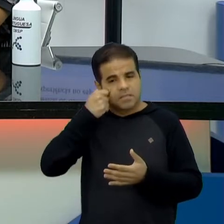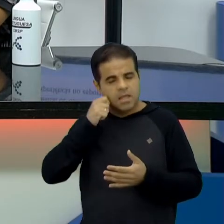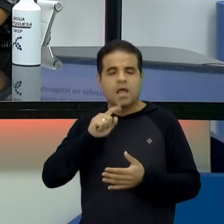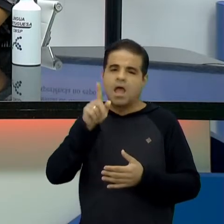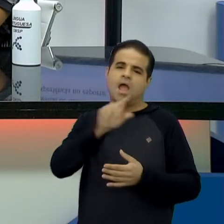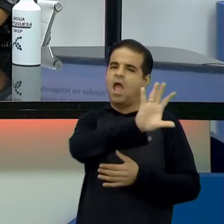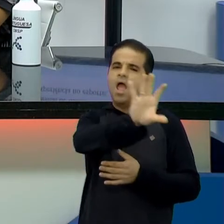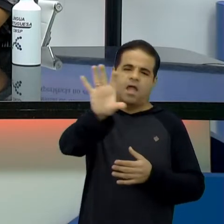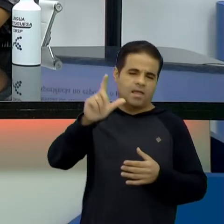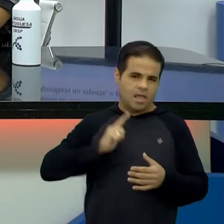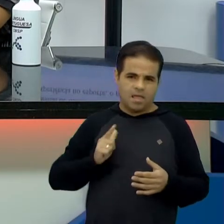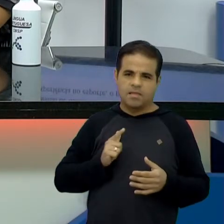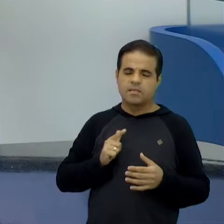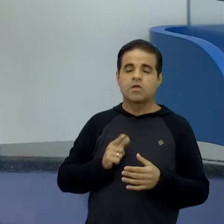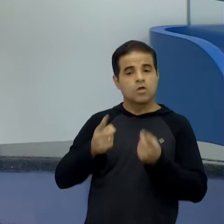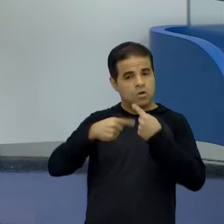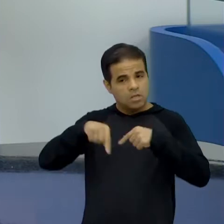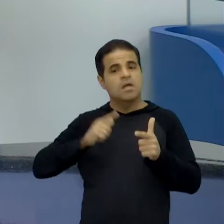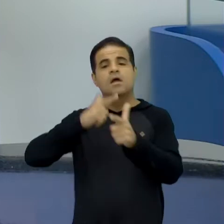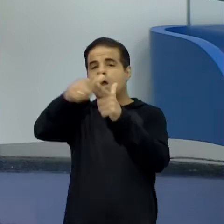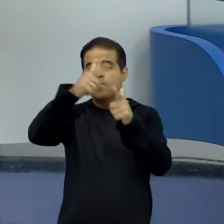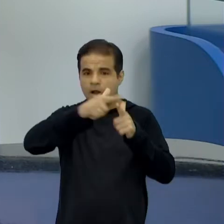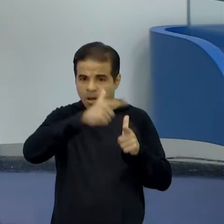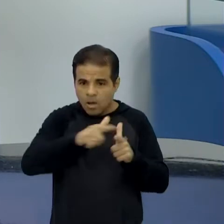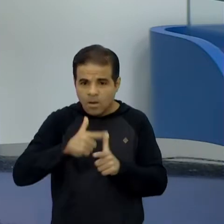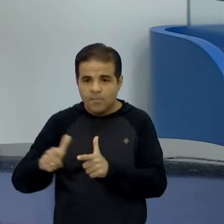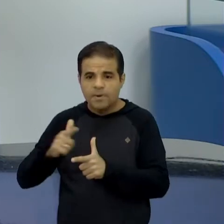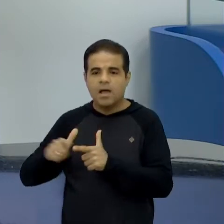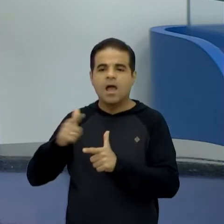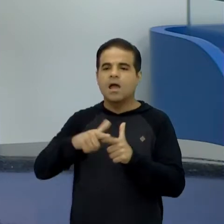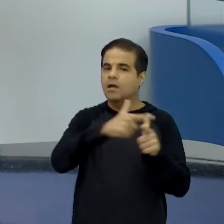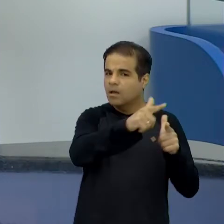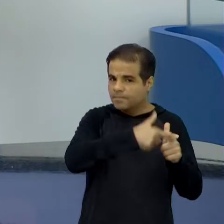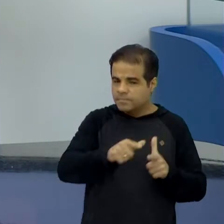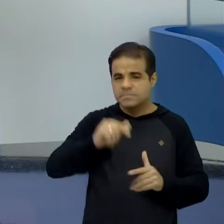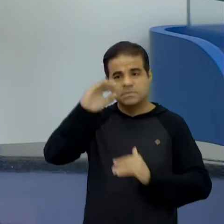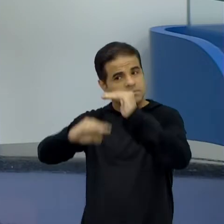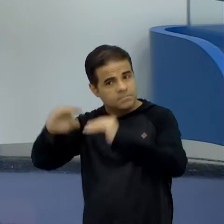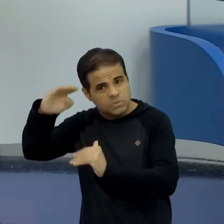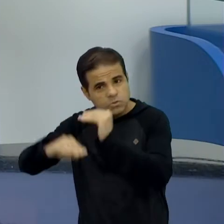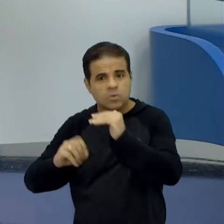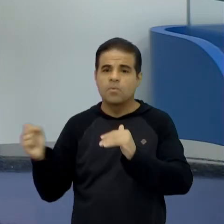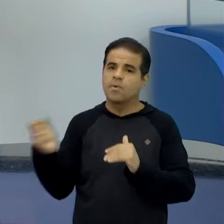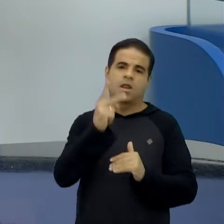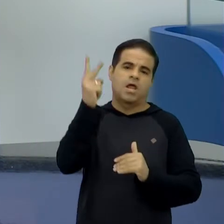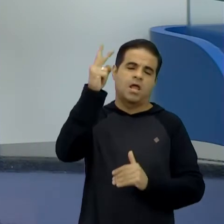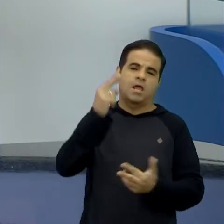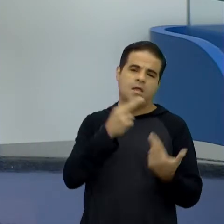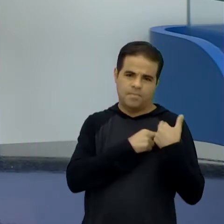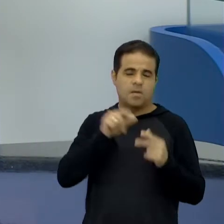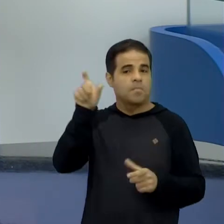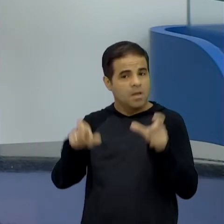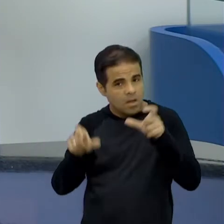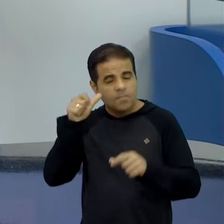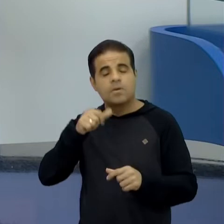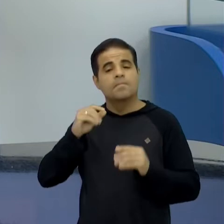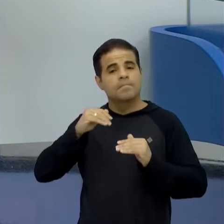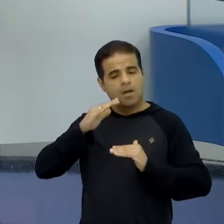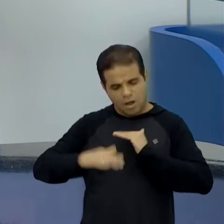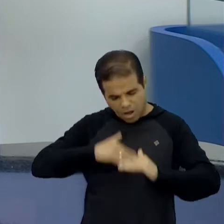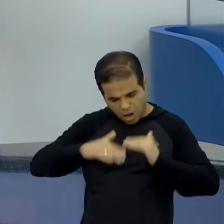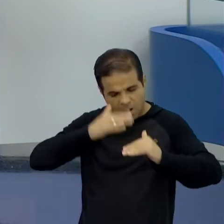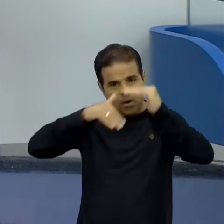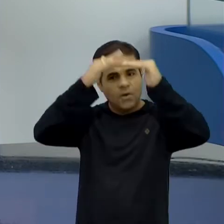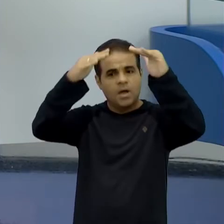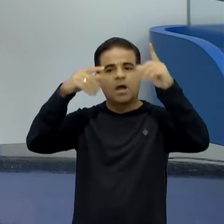falando, quer dizer, a gente tem um problema com a mulher, né, a questão da desvalorização do papel da mulher, que a gente tem progredido muito,